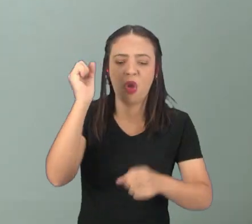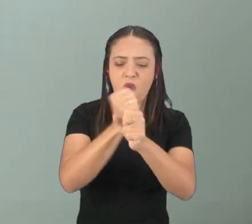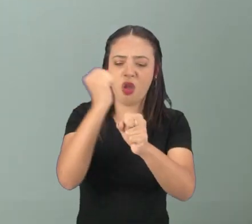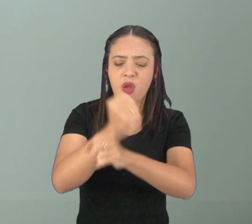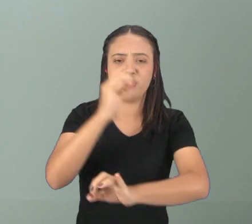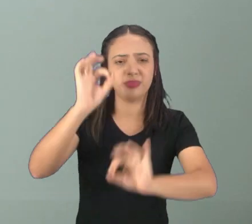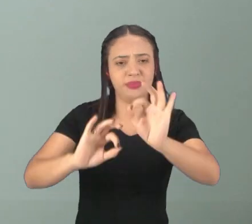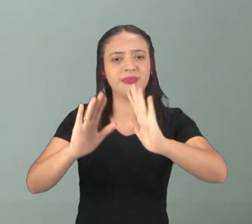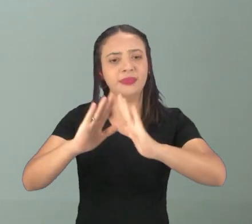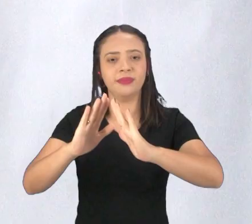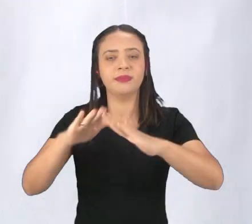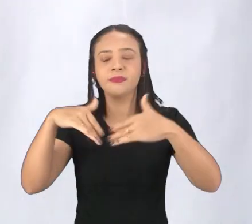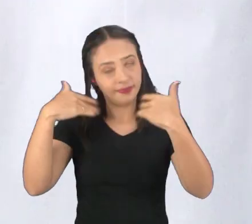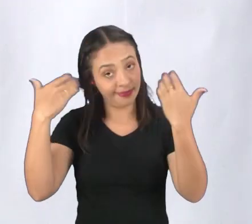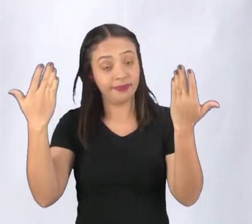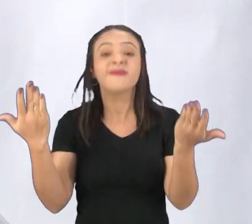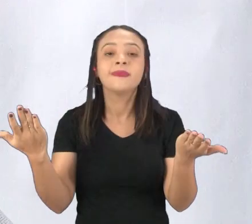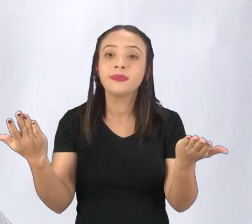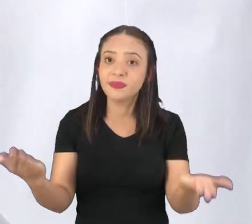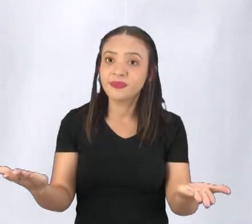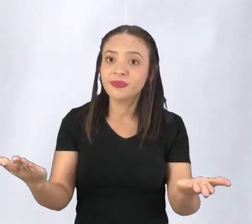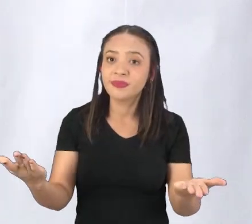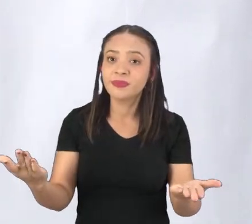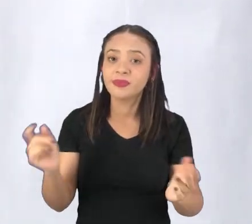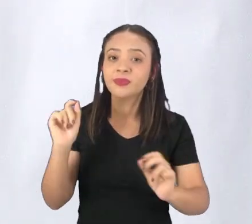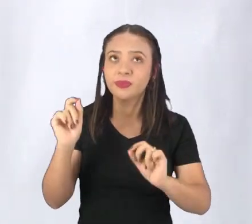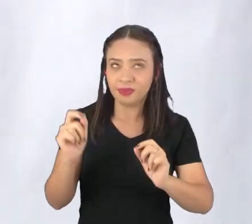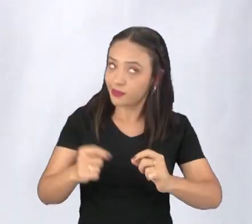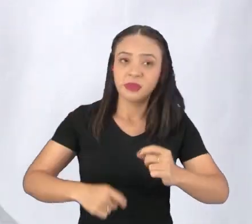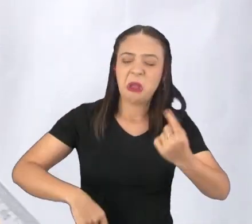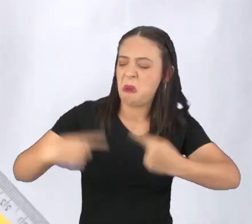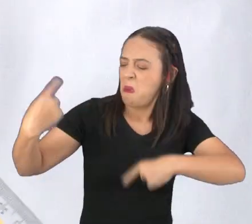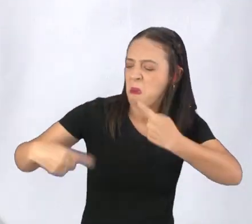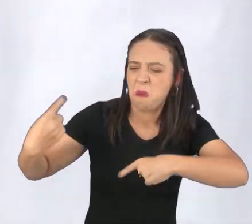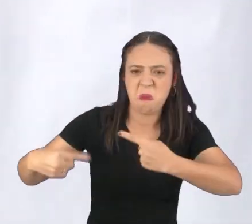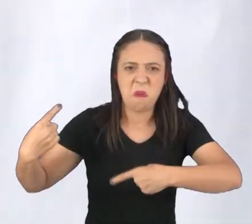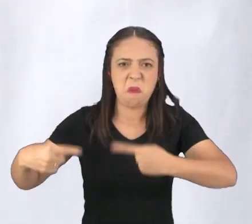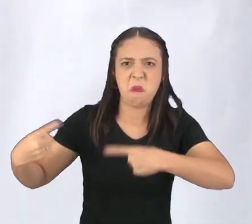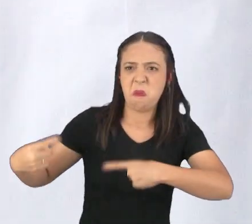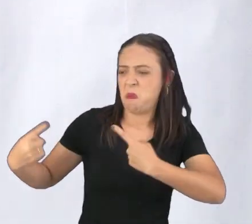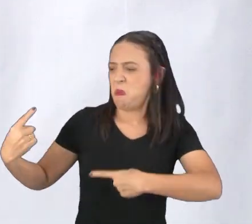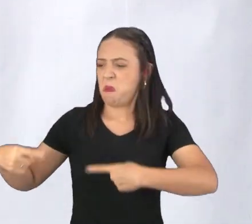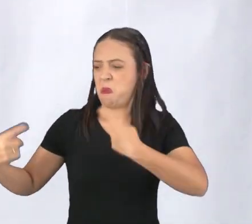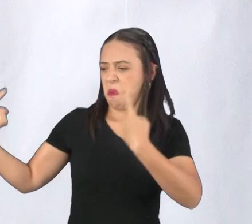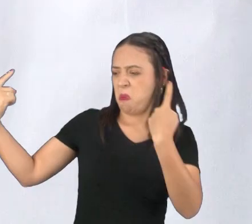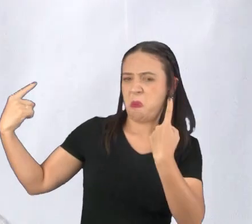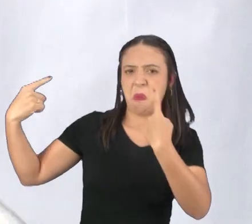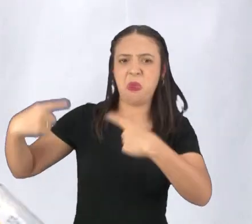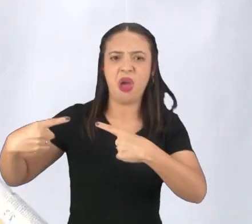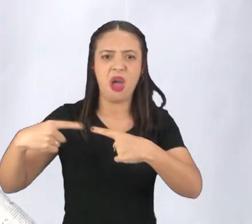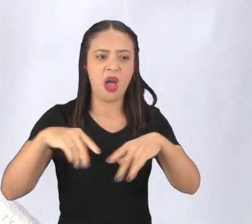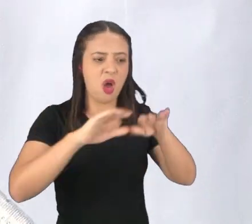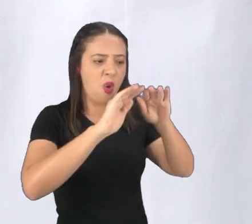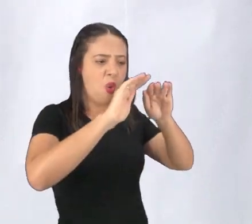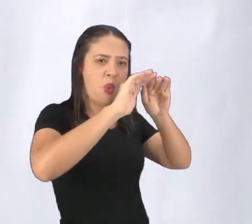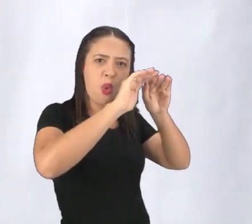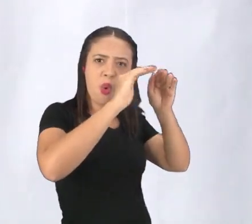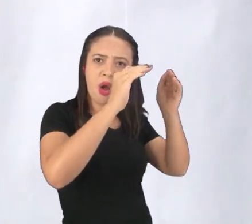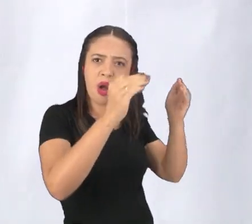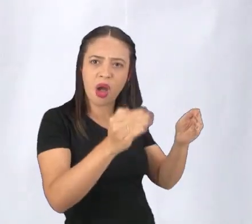casa. Então disputava a caverna com os bichos e era aí a sua